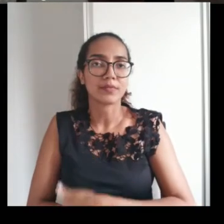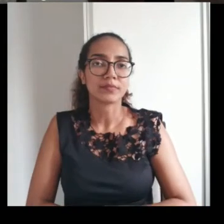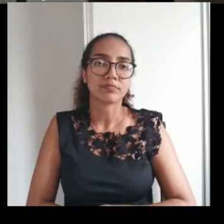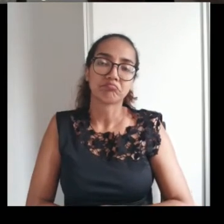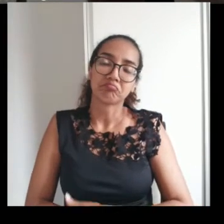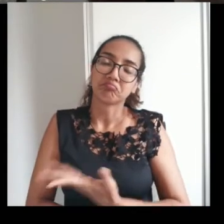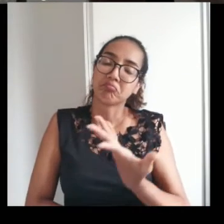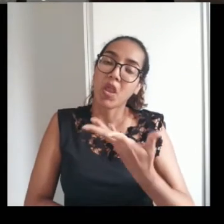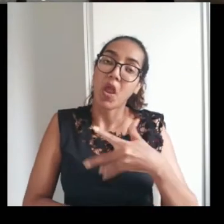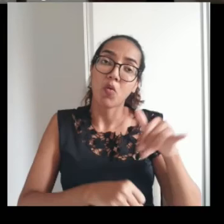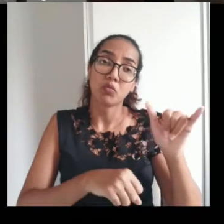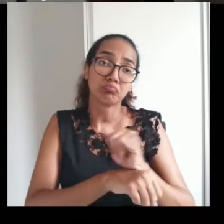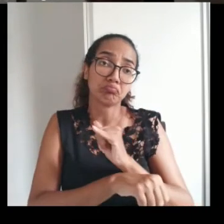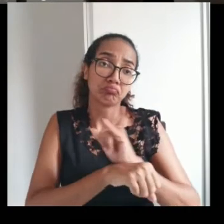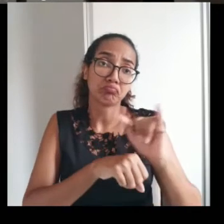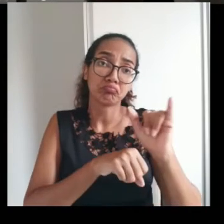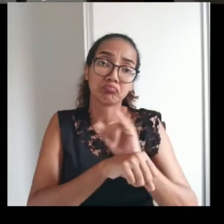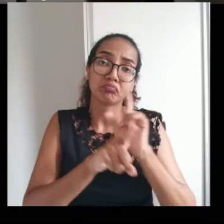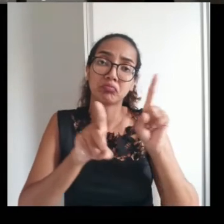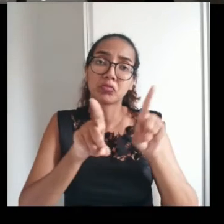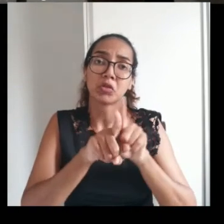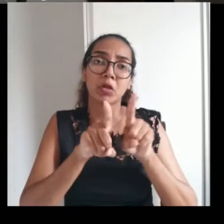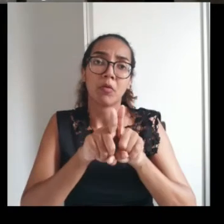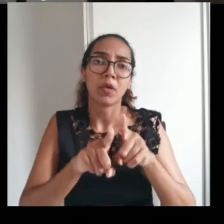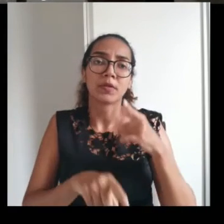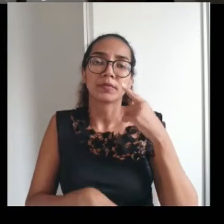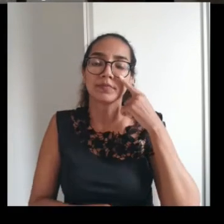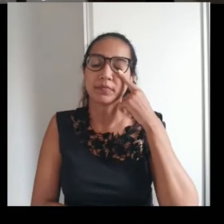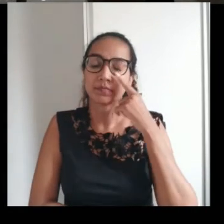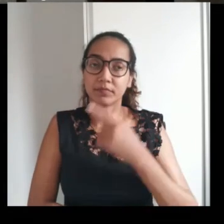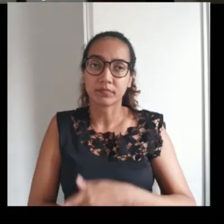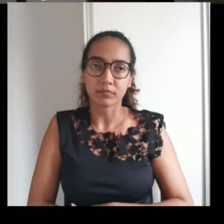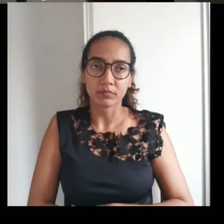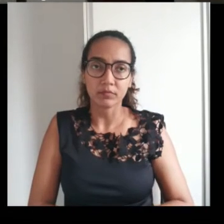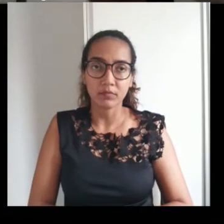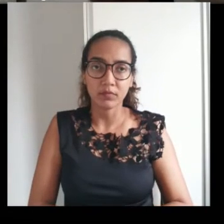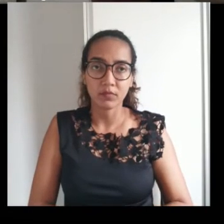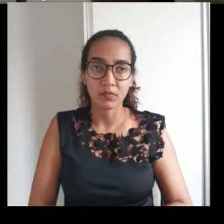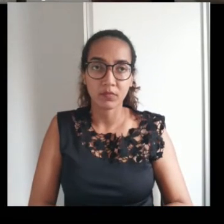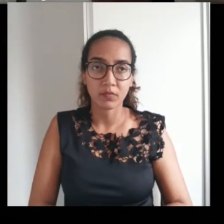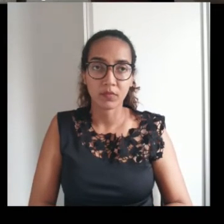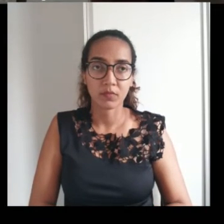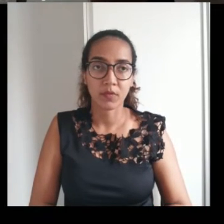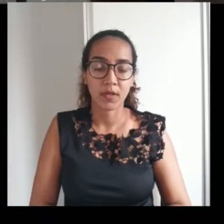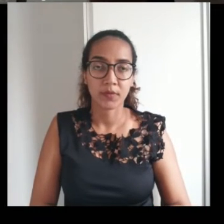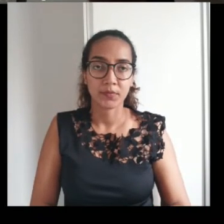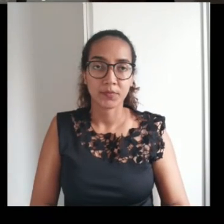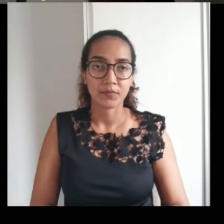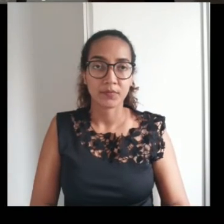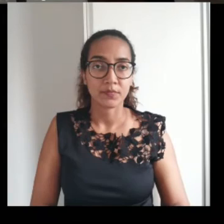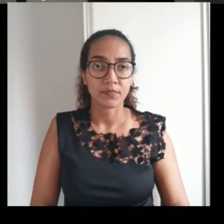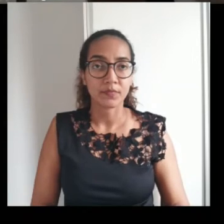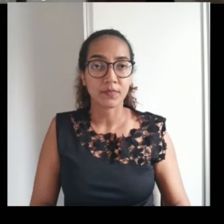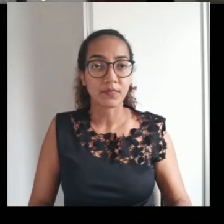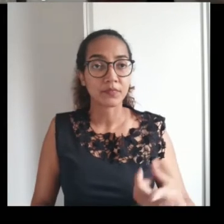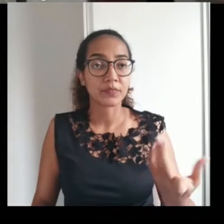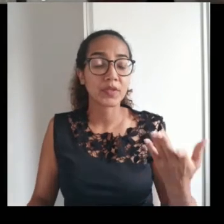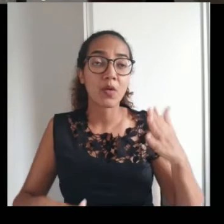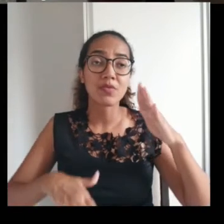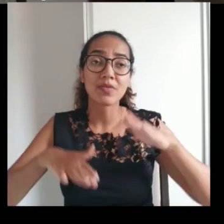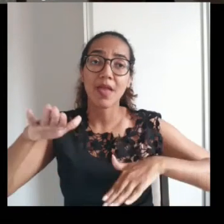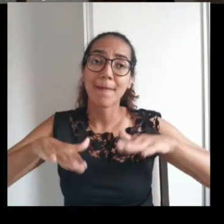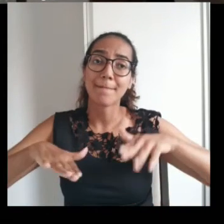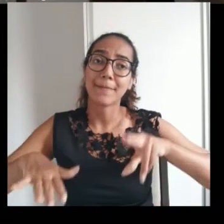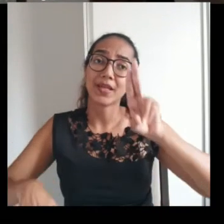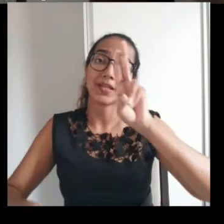né? Veja, não tem... Isso aqui não é uma coisa escrita em pedras, tá certo? Depende muito de aplicação para aplicação. Às vezes é bom ter essa